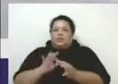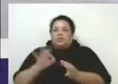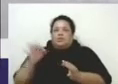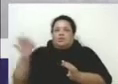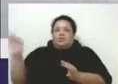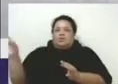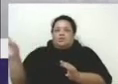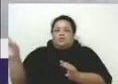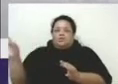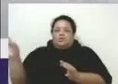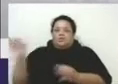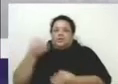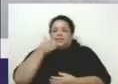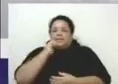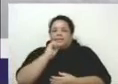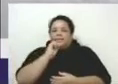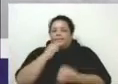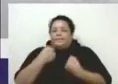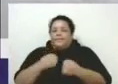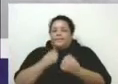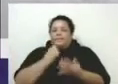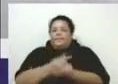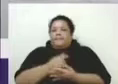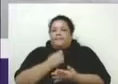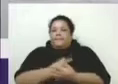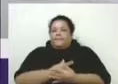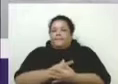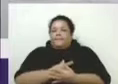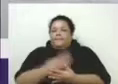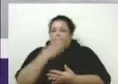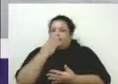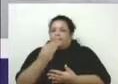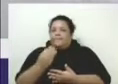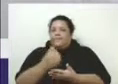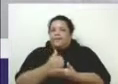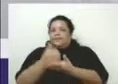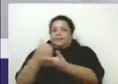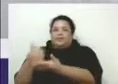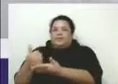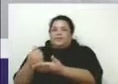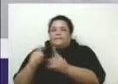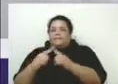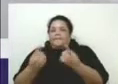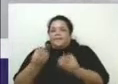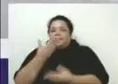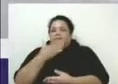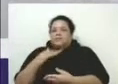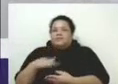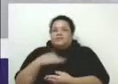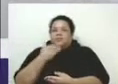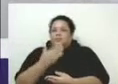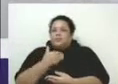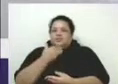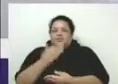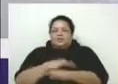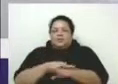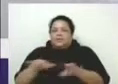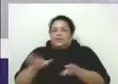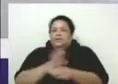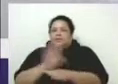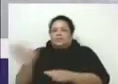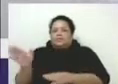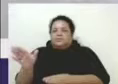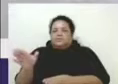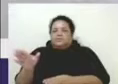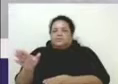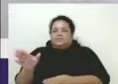pagar a van para levar essa criança. Só que a criança não tem condições psicológicas de ir naquela escola. Essa